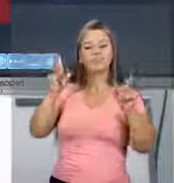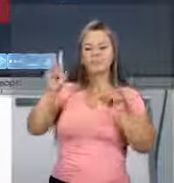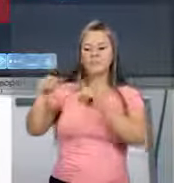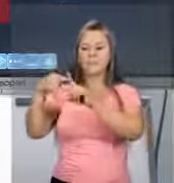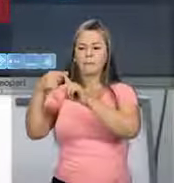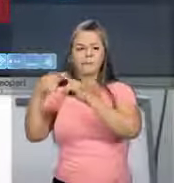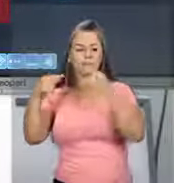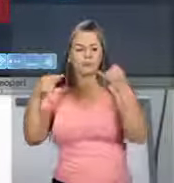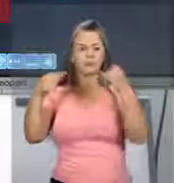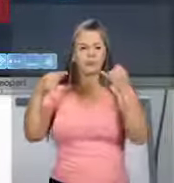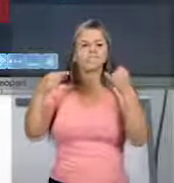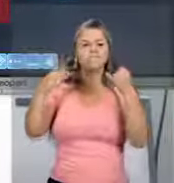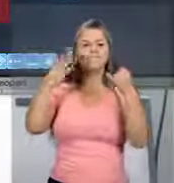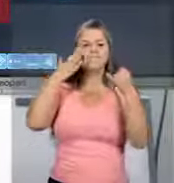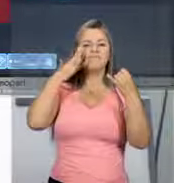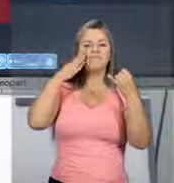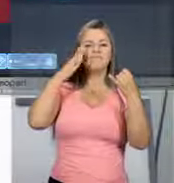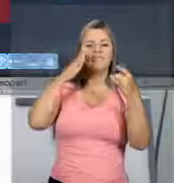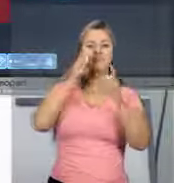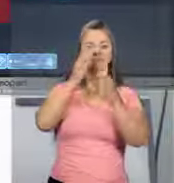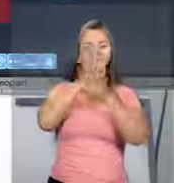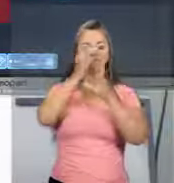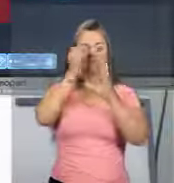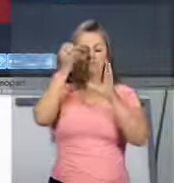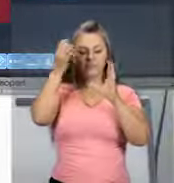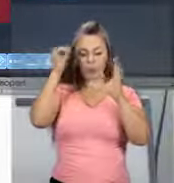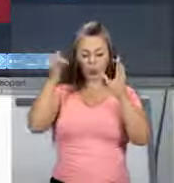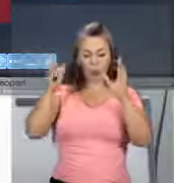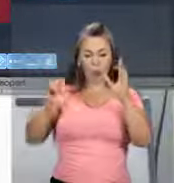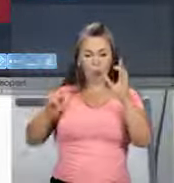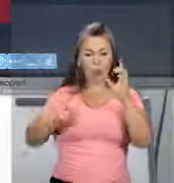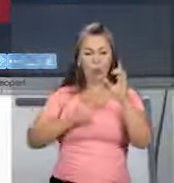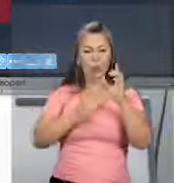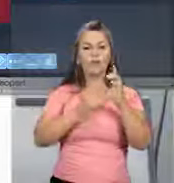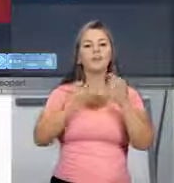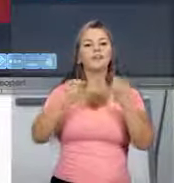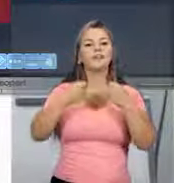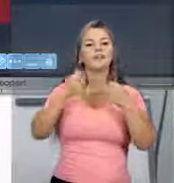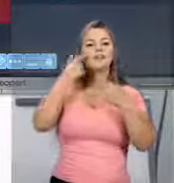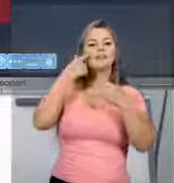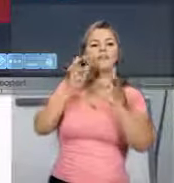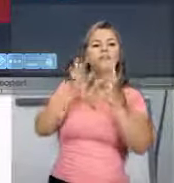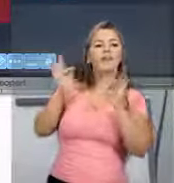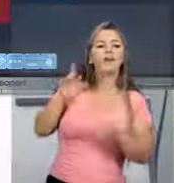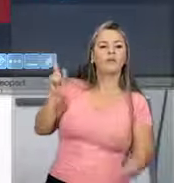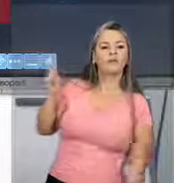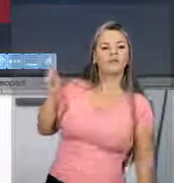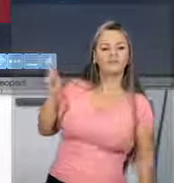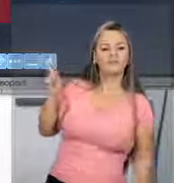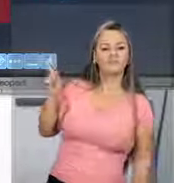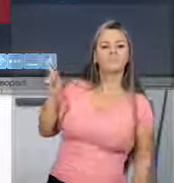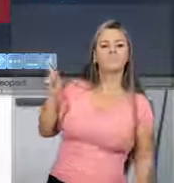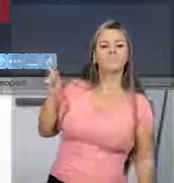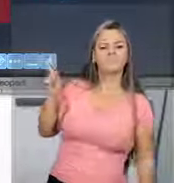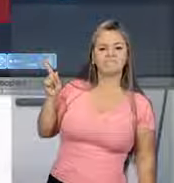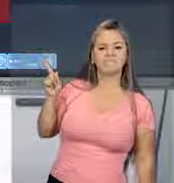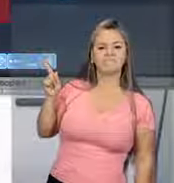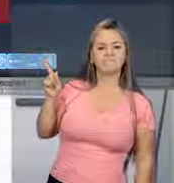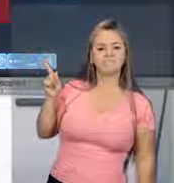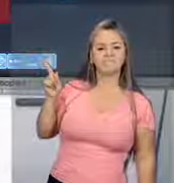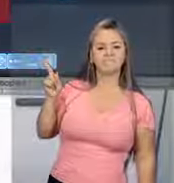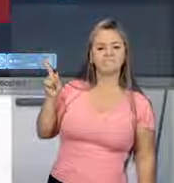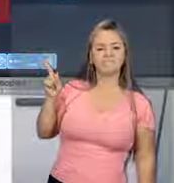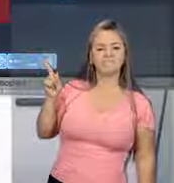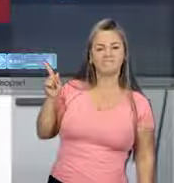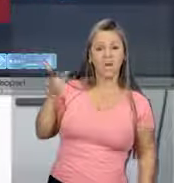entre dois pontos A e B, nós vamos utilizar a razão entre o trabalho